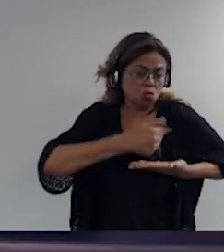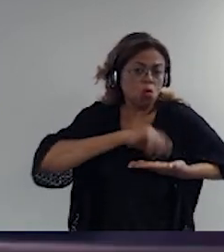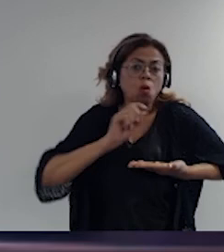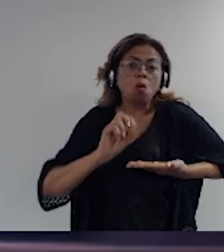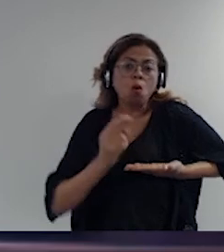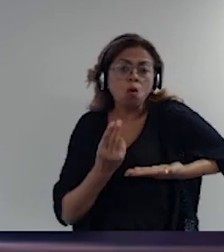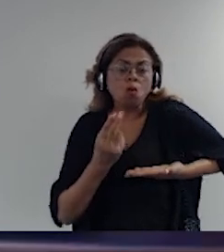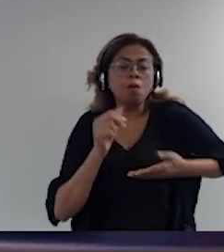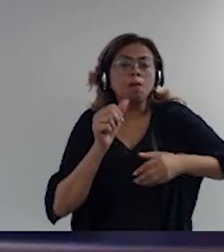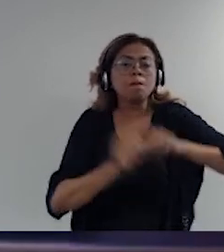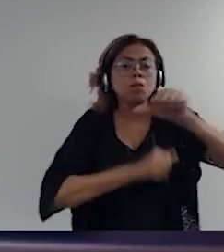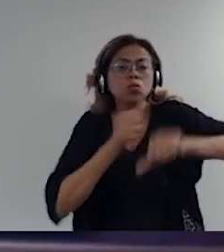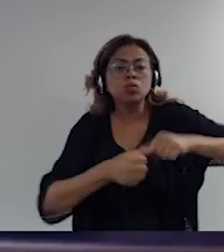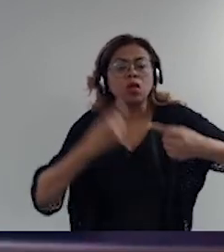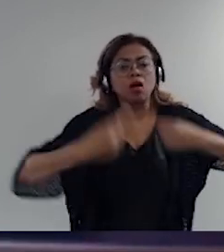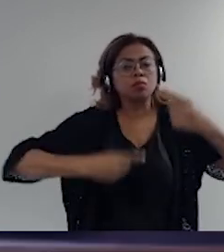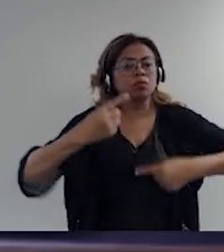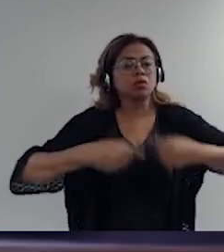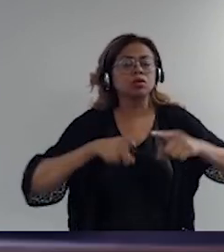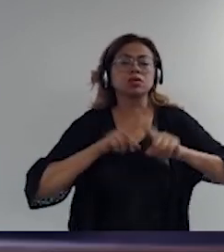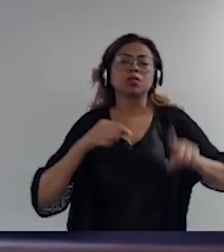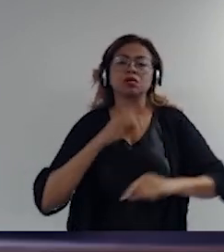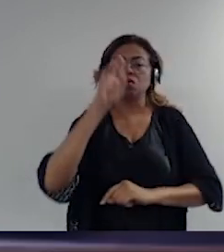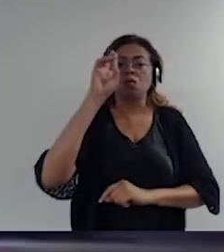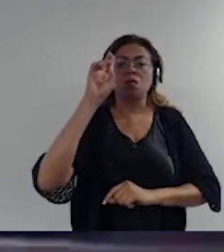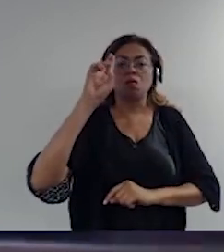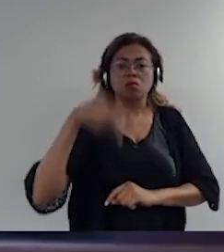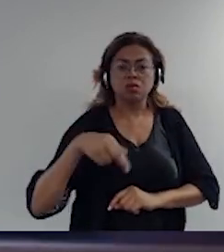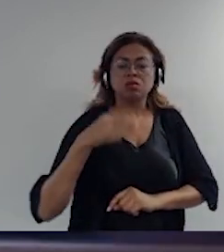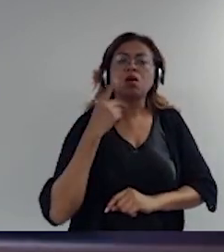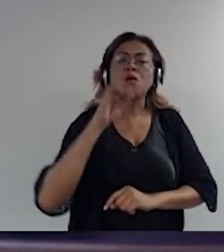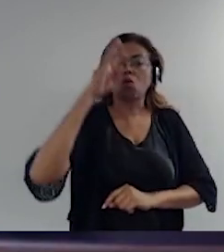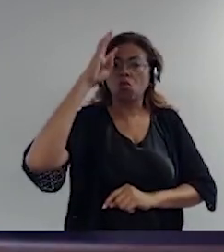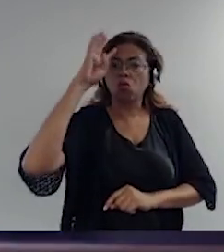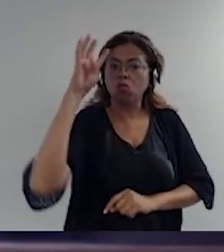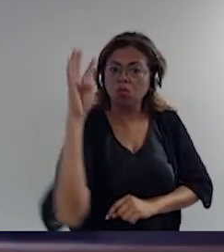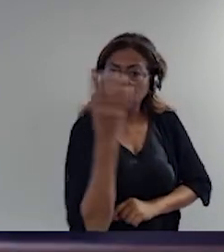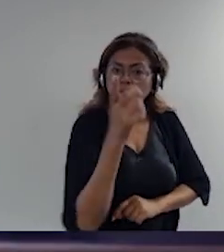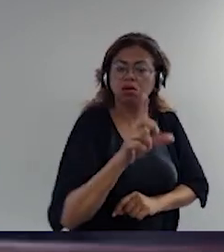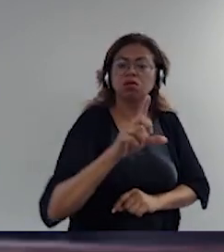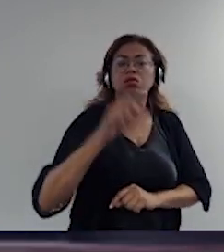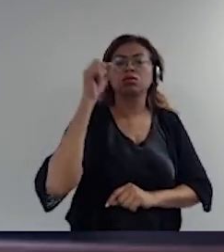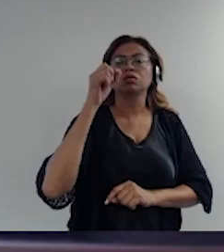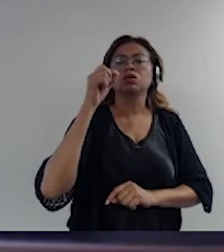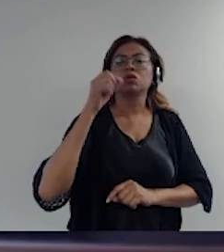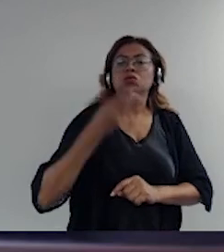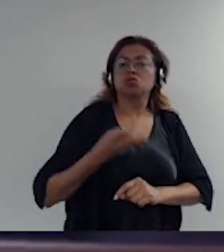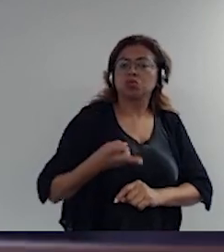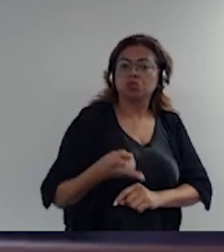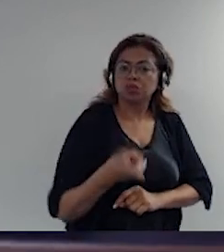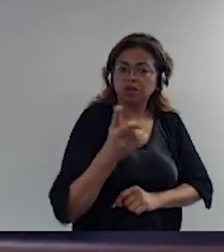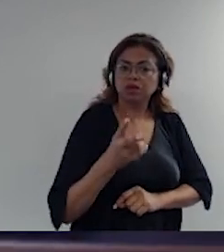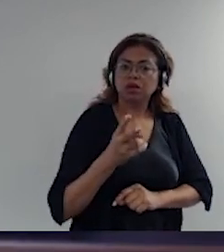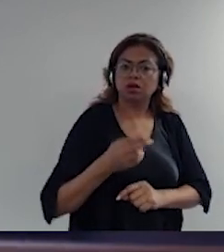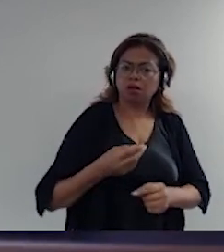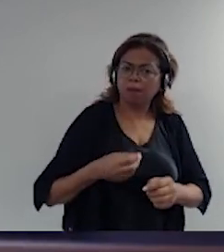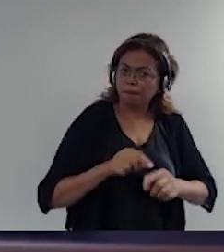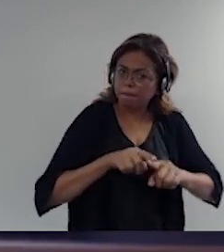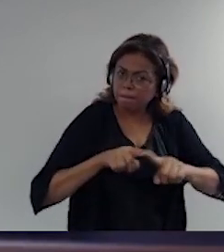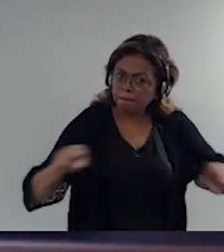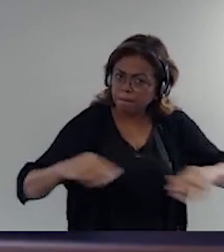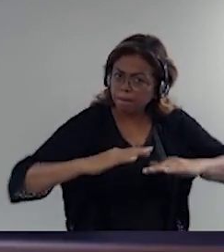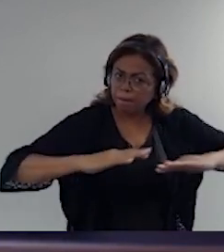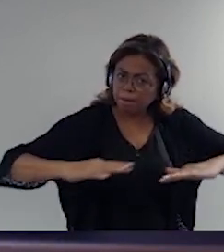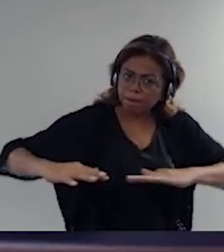política, foi uma decisão consciente manter a política para não dar um sinal de que as coisas poderiam estar piores do que